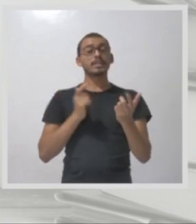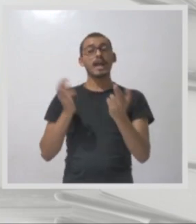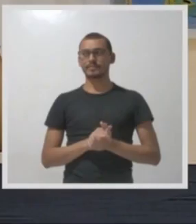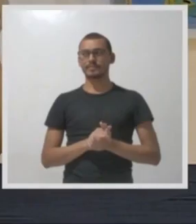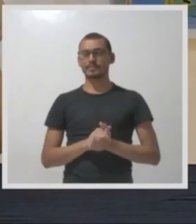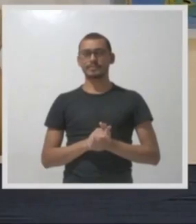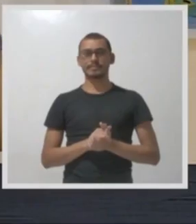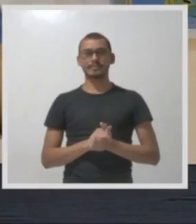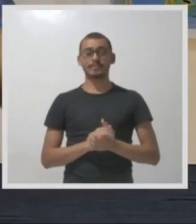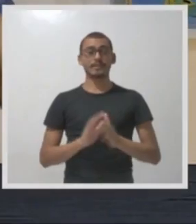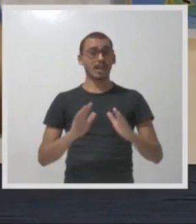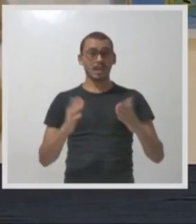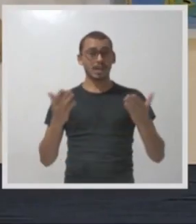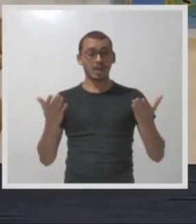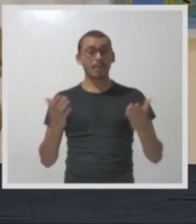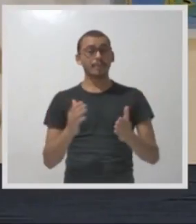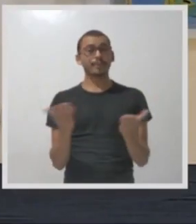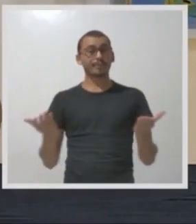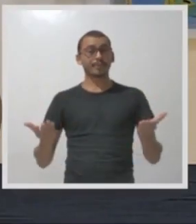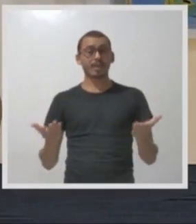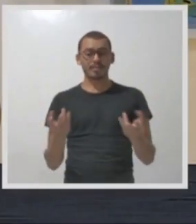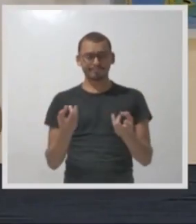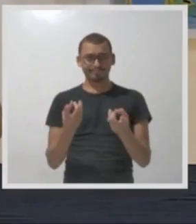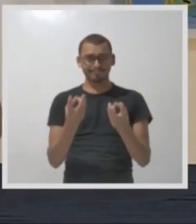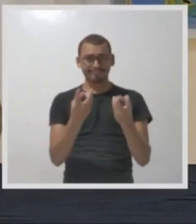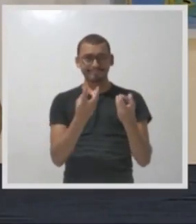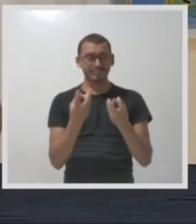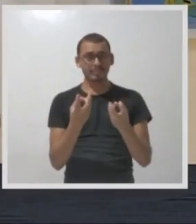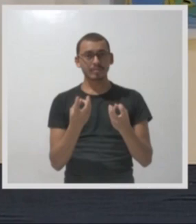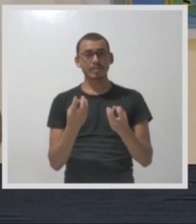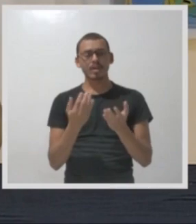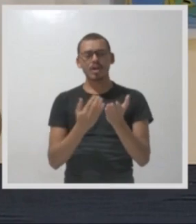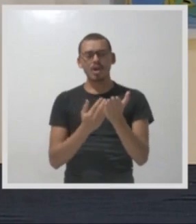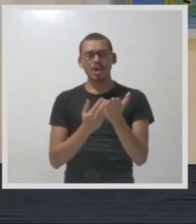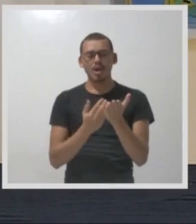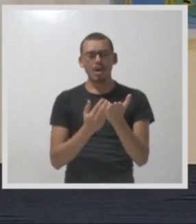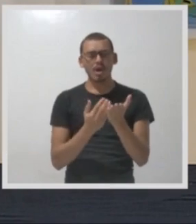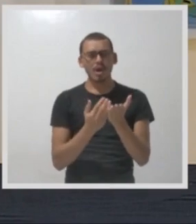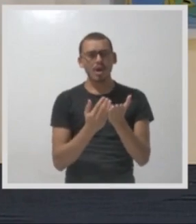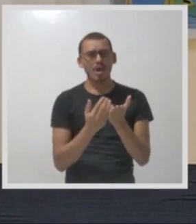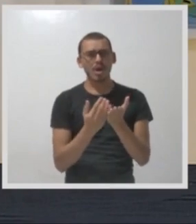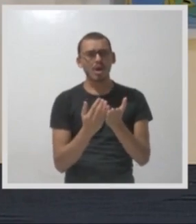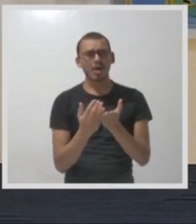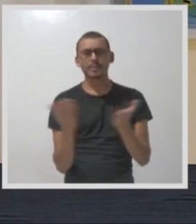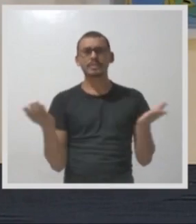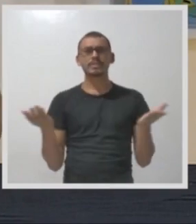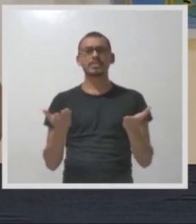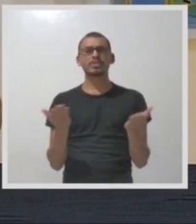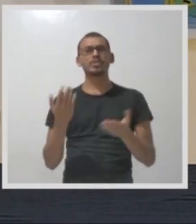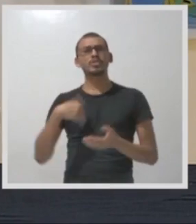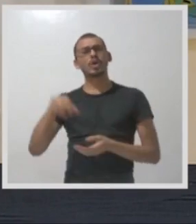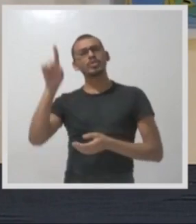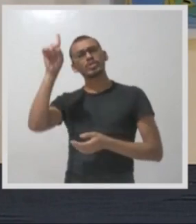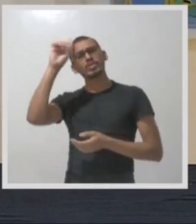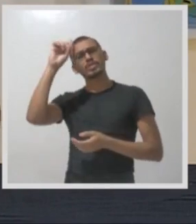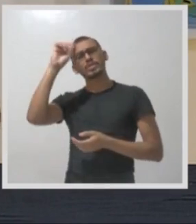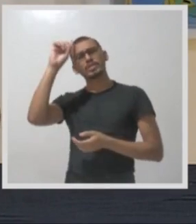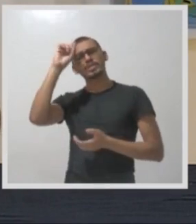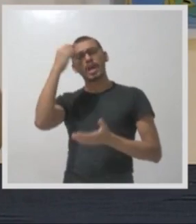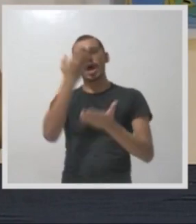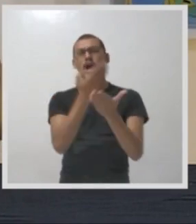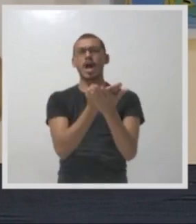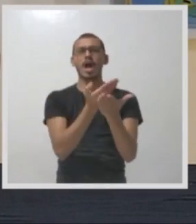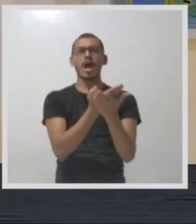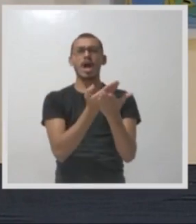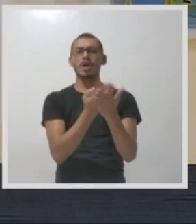Tudo bem? Então, essa percepção é que nós vamos começar a trabalhar no nosso dia a dia, nas nossas aulas, para que vocês